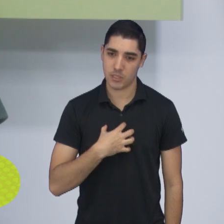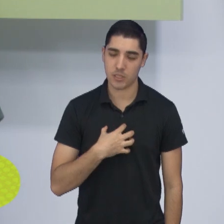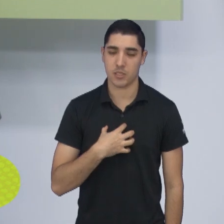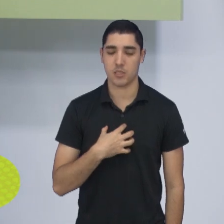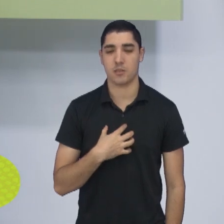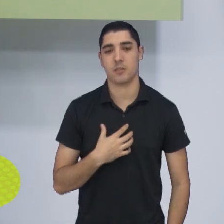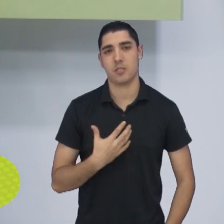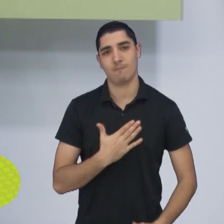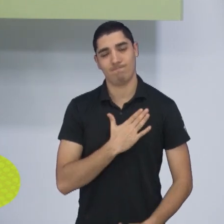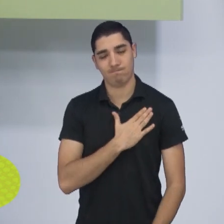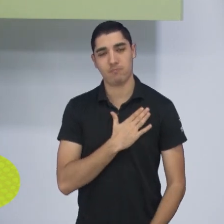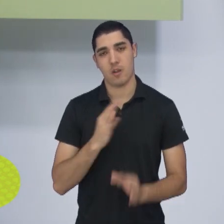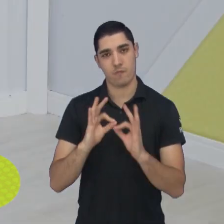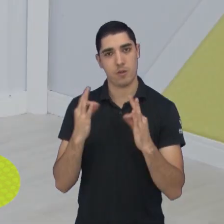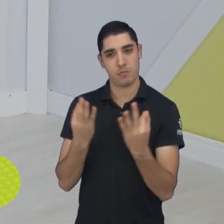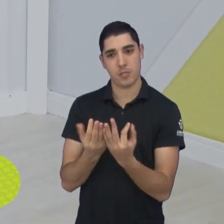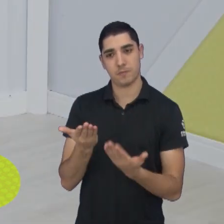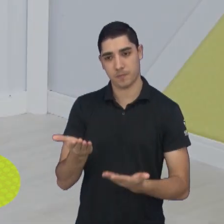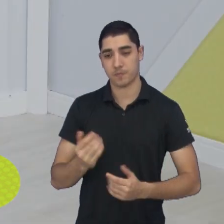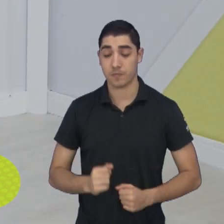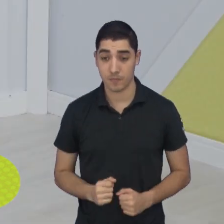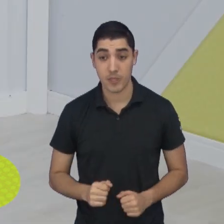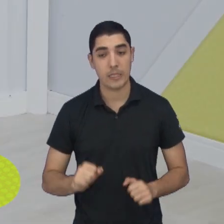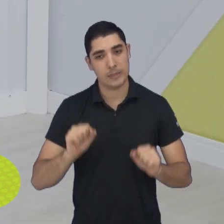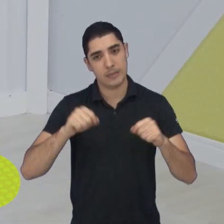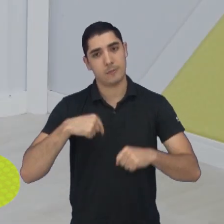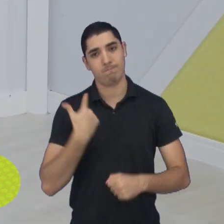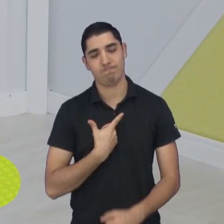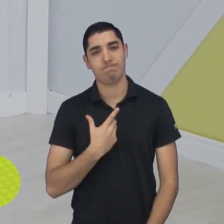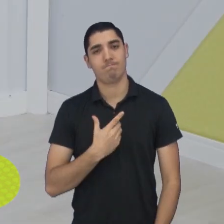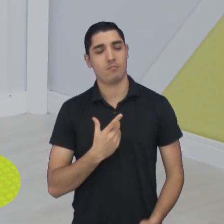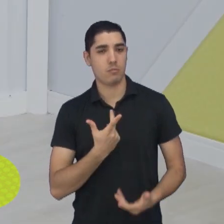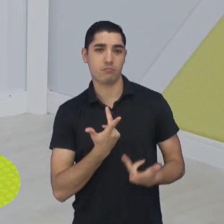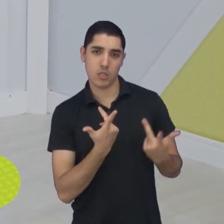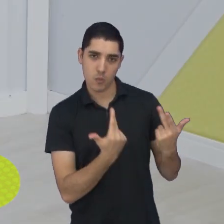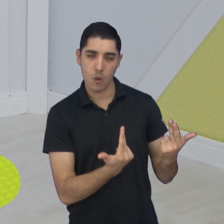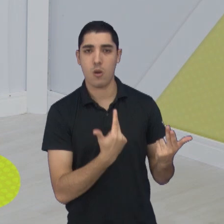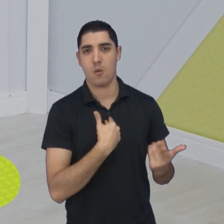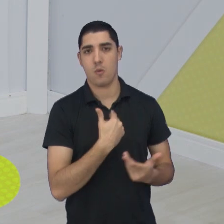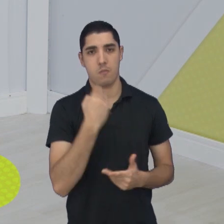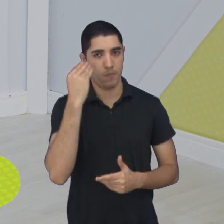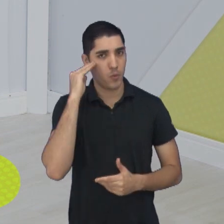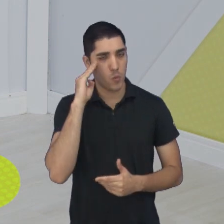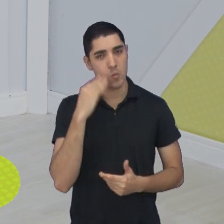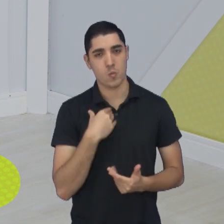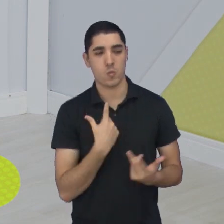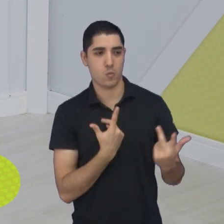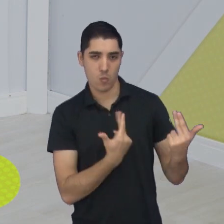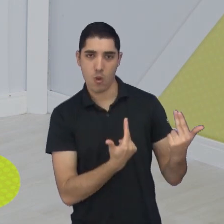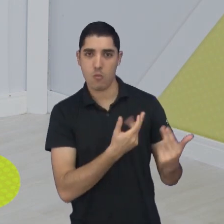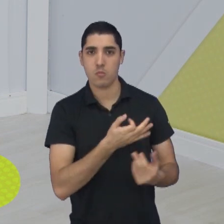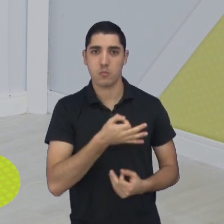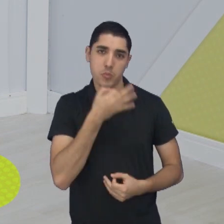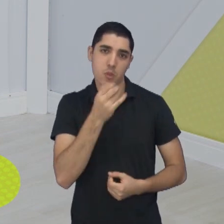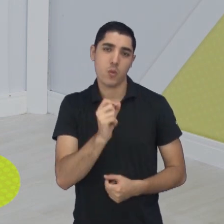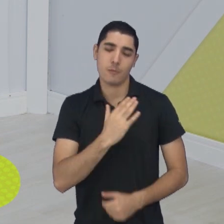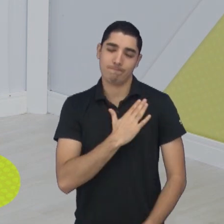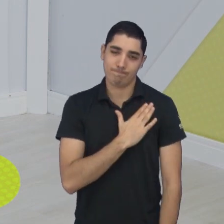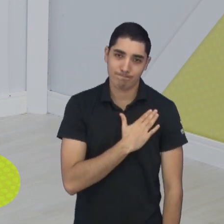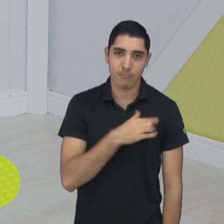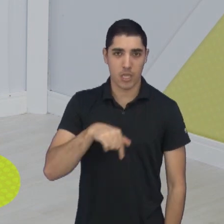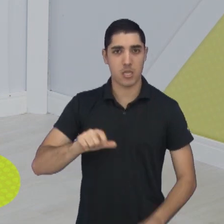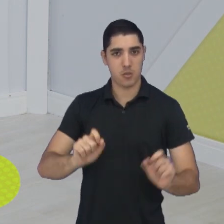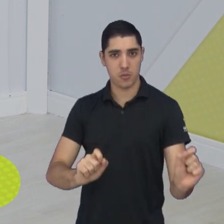família do Henrique Ferro. Pois é, os nossos sentimentos, minhas palavras, as palavras do Bruno são as minhas também, os nossos sentimentos aqui do nosso